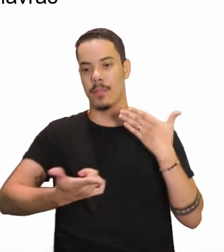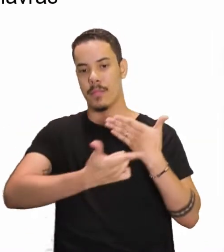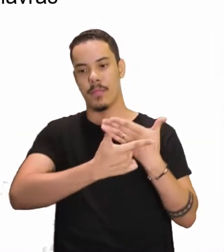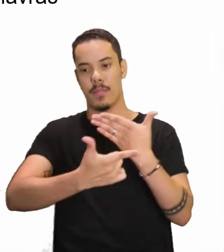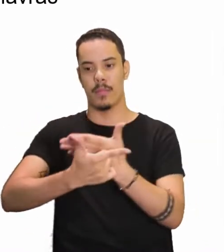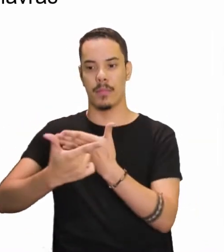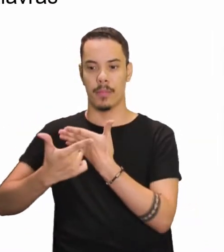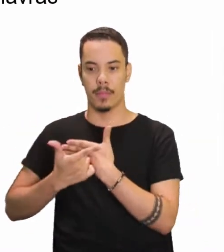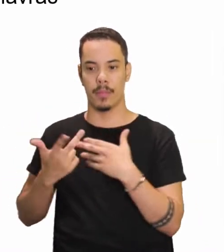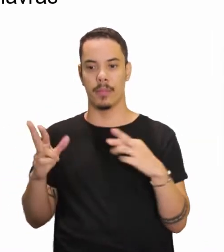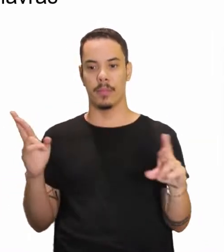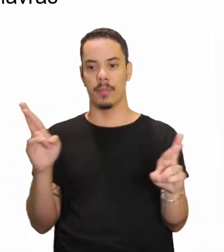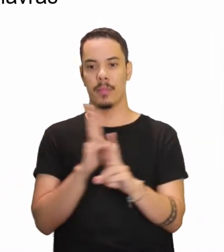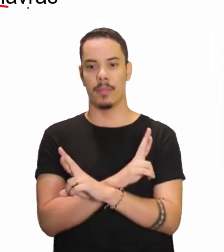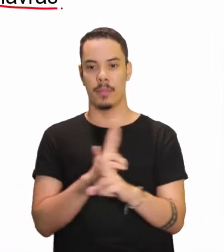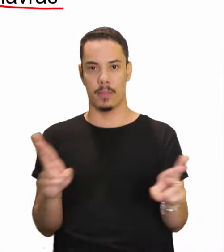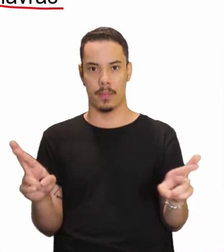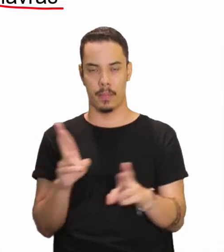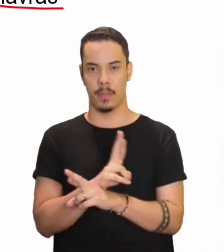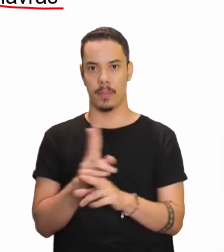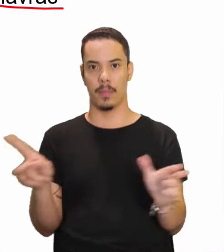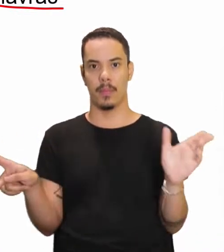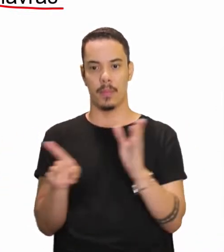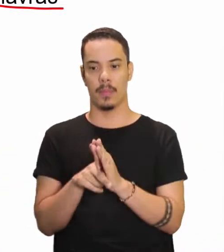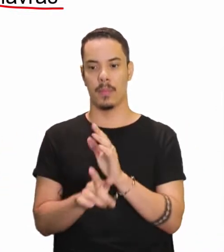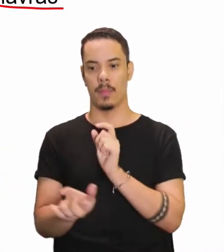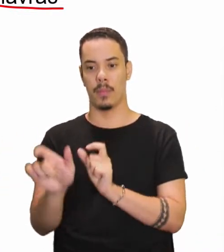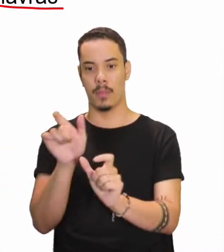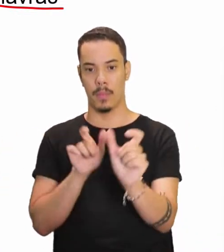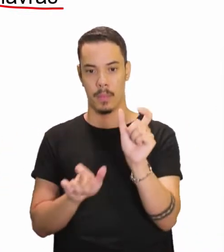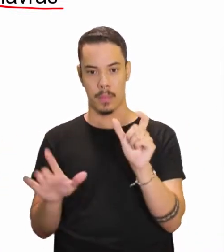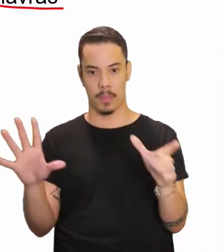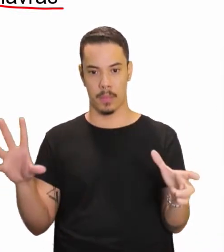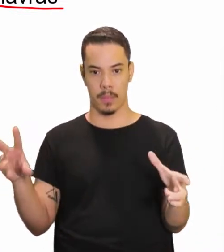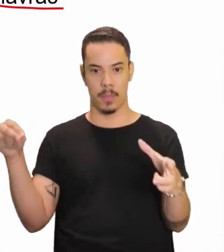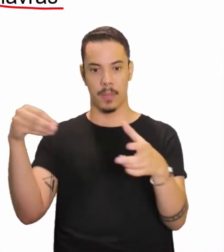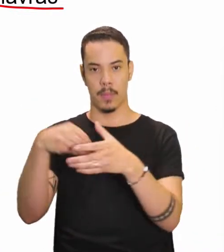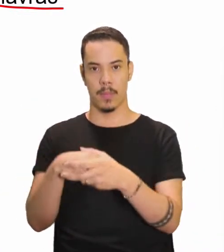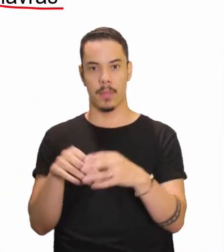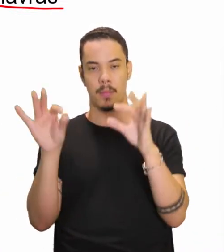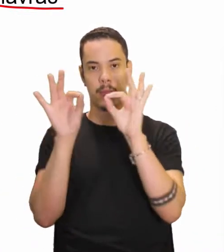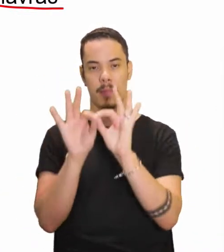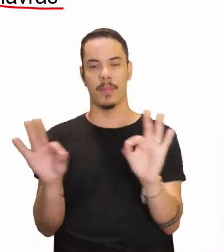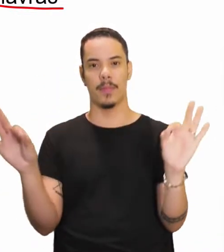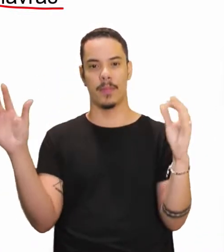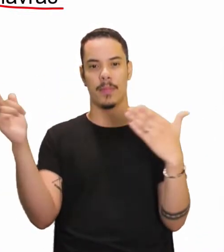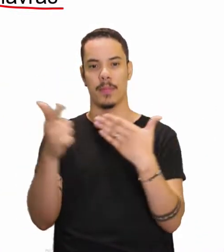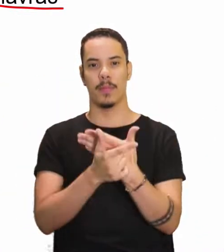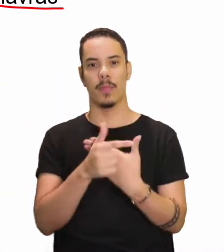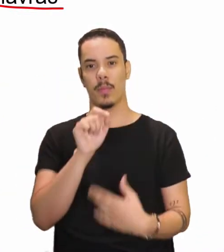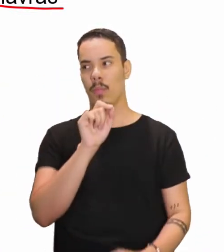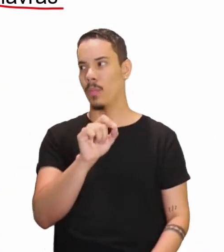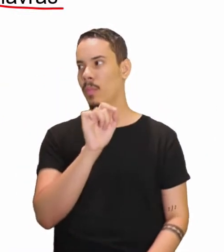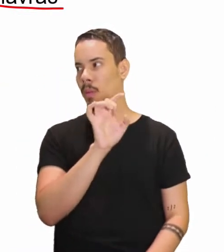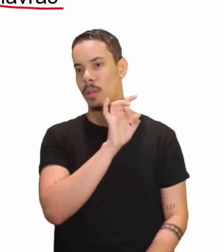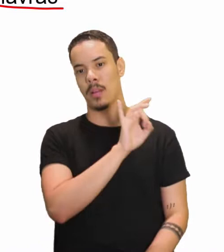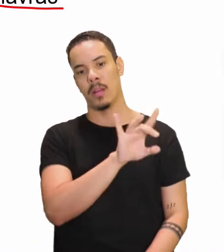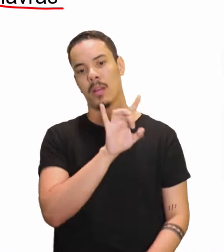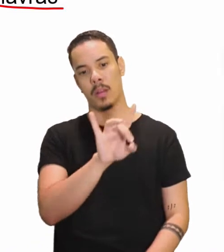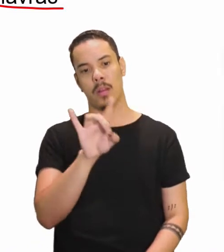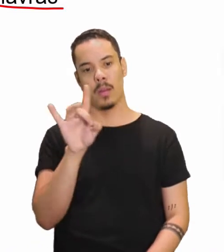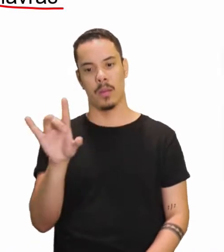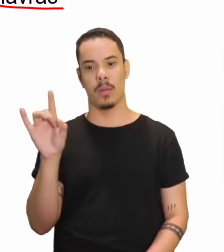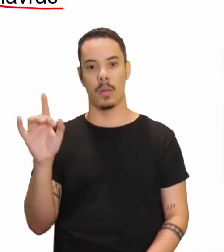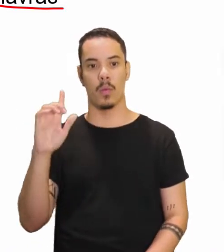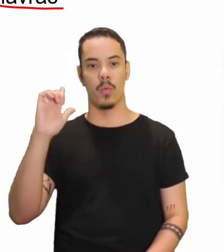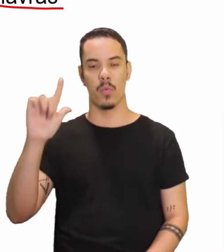estuda as relações que as palavras estabelecem nas frases, ok? E vamos